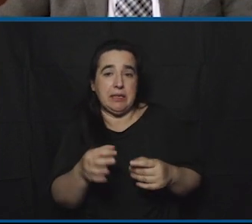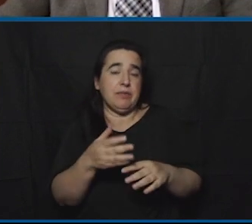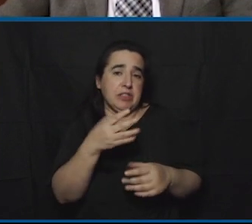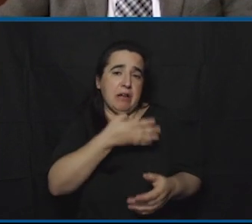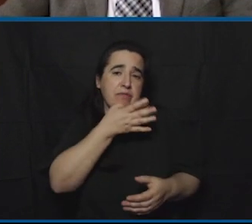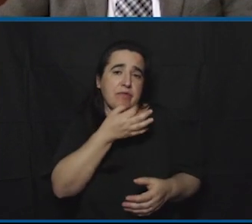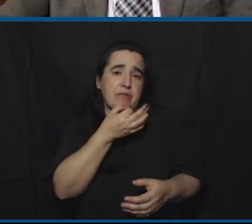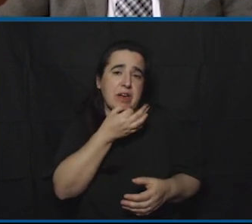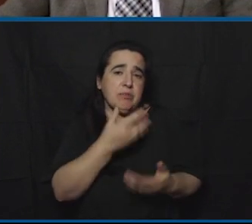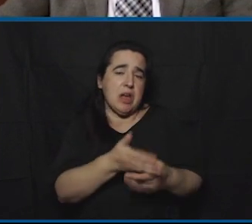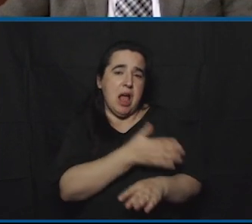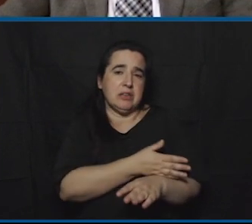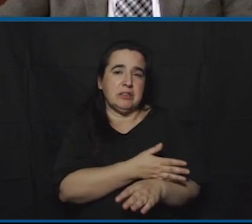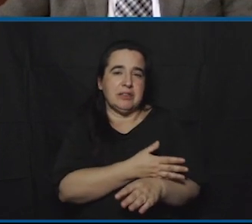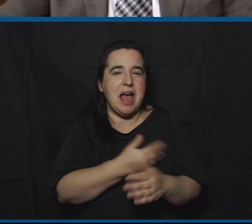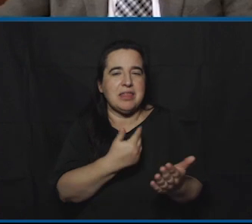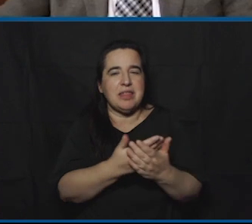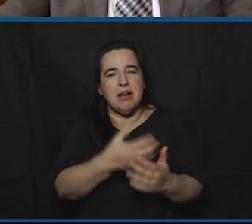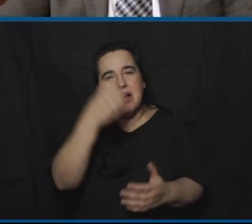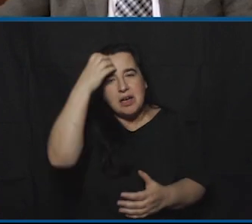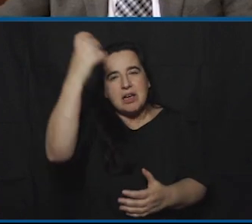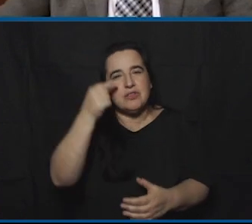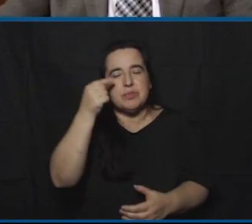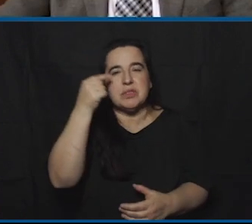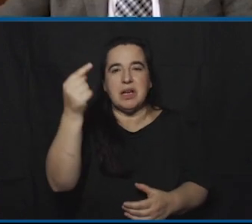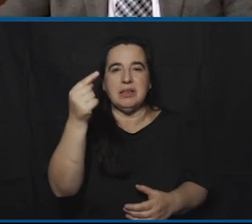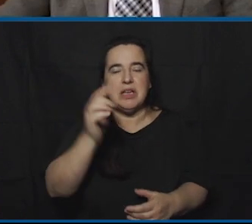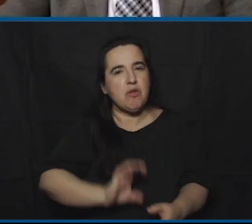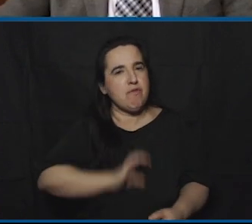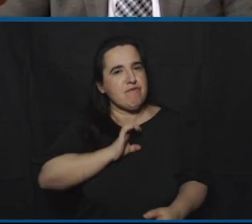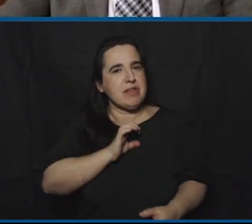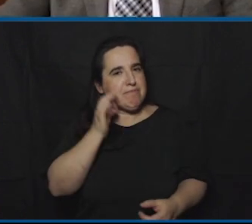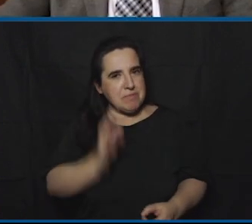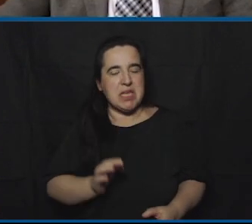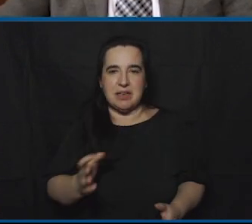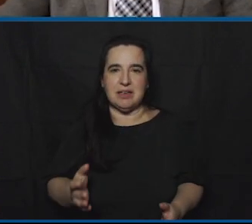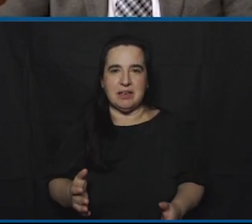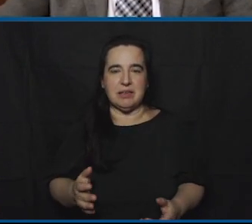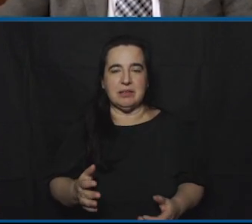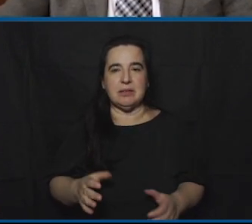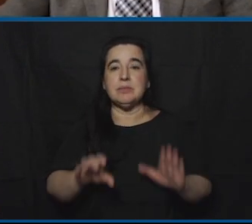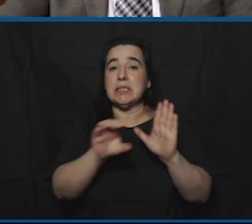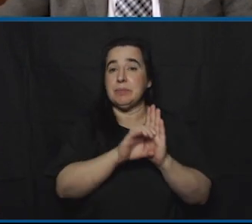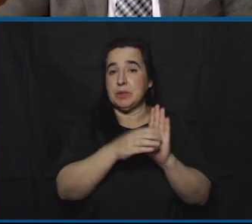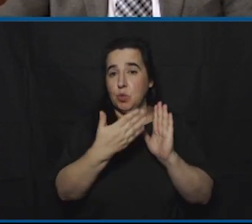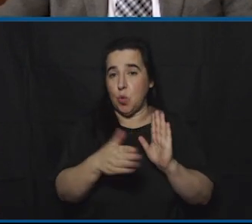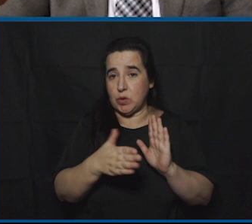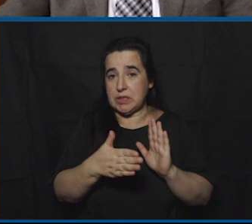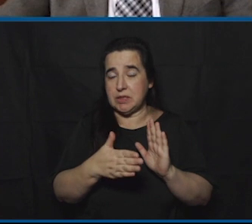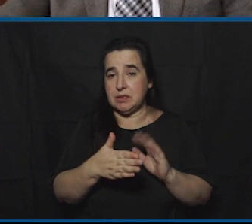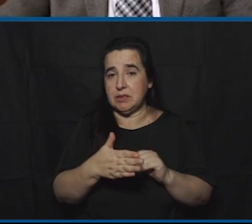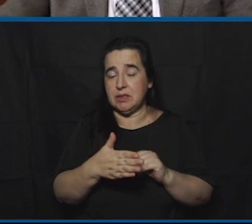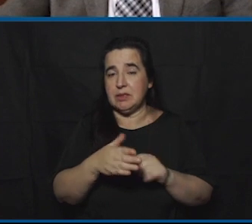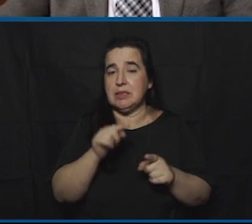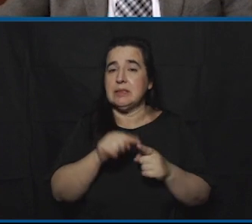anteriores, fazem dele um rei especial e extremamente confiável. Diz-se no capítulo 11